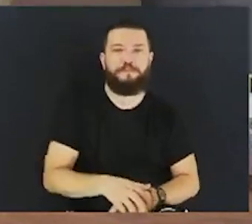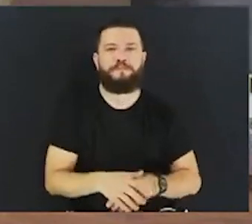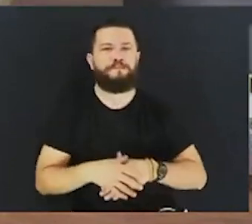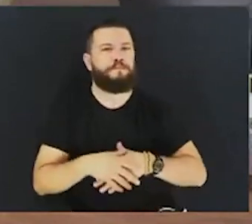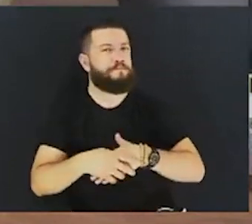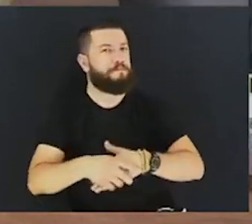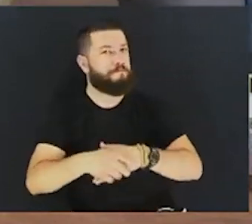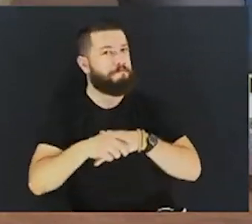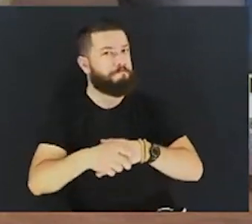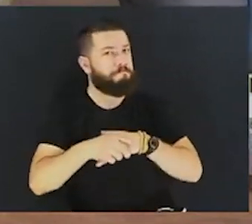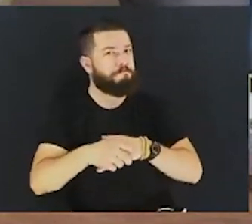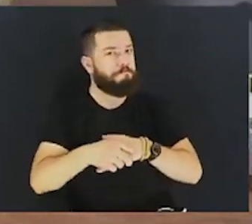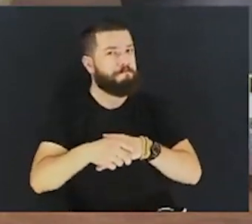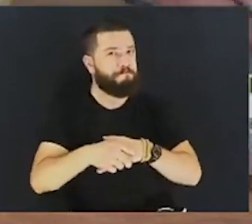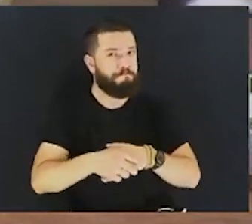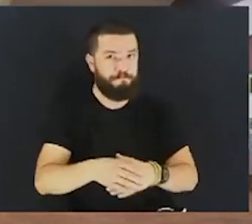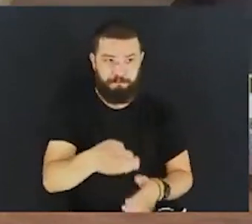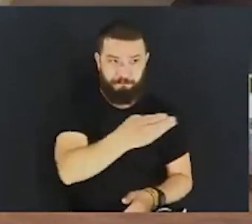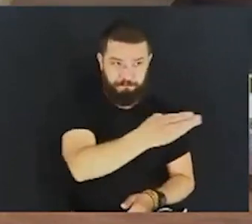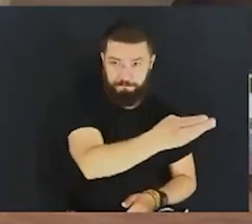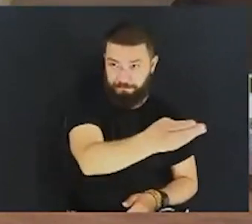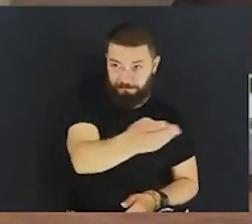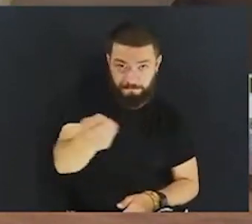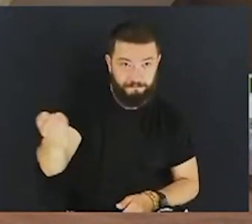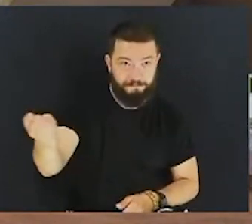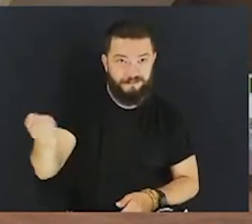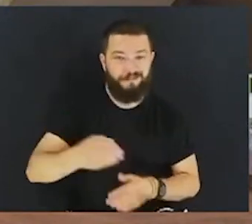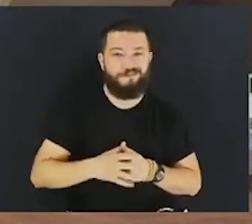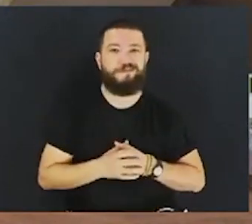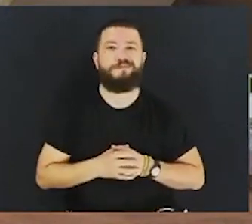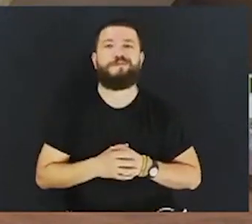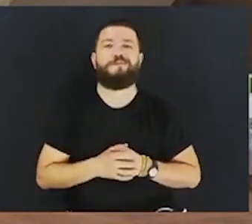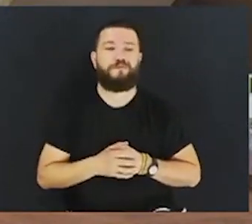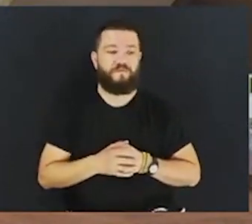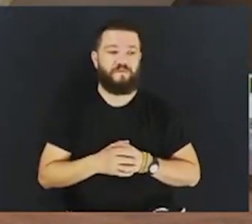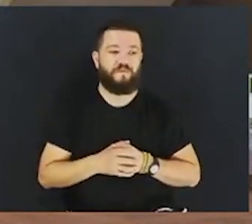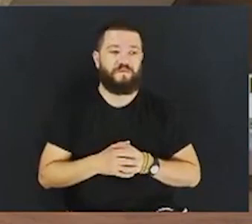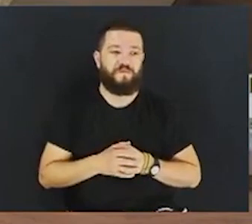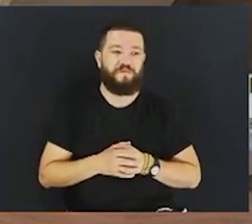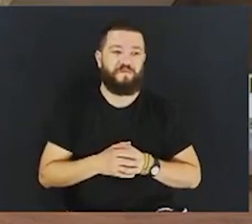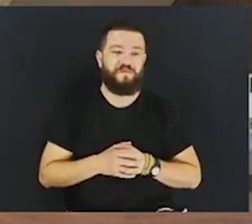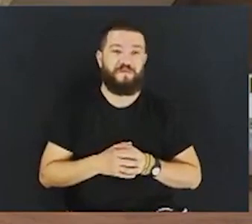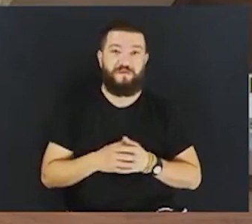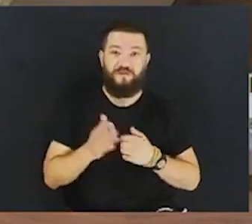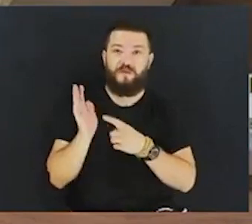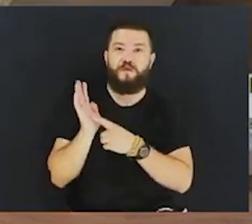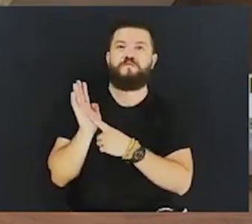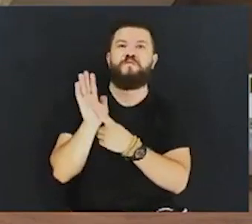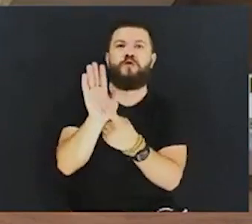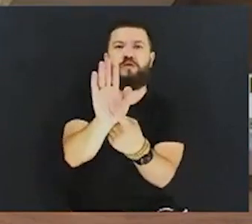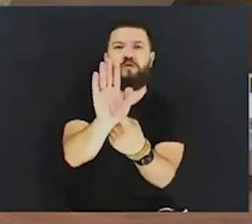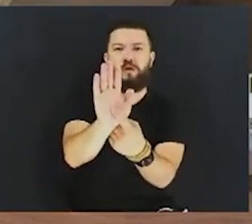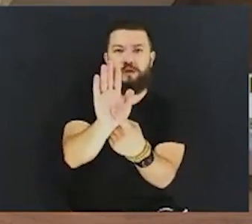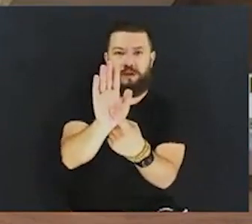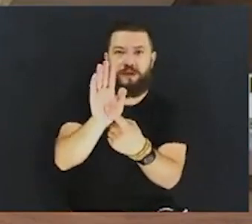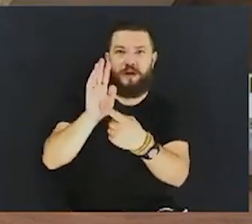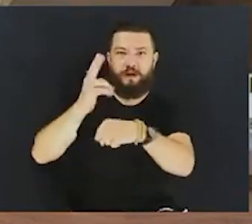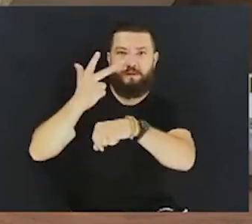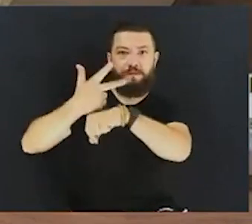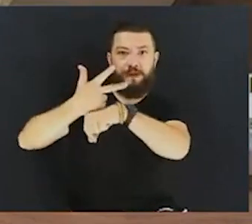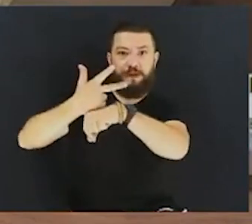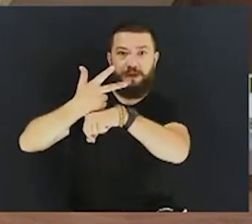quero que coloquem já, por favor, muito grata, Mauro Inácio, já um vídeo que eu trouxe para que os senhores possam acompanhar algumas